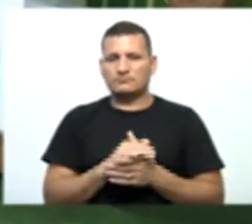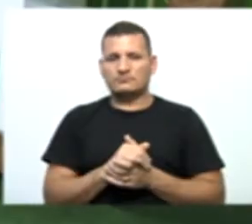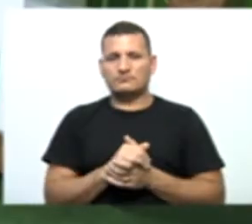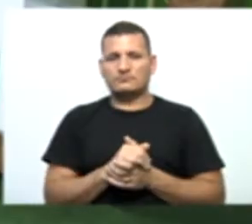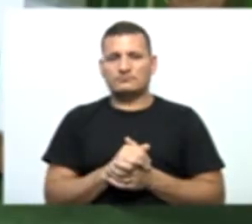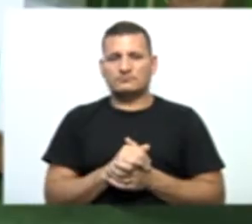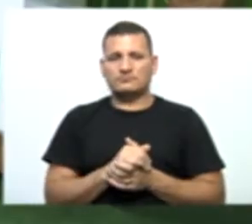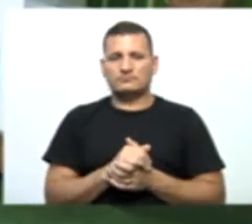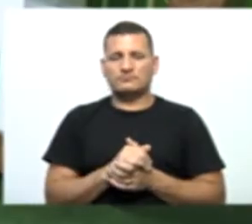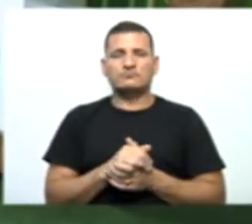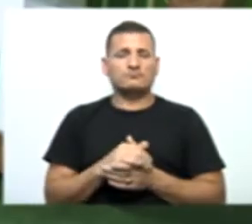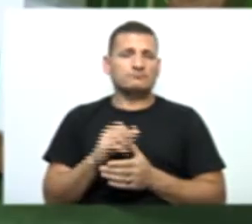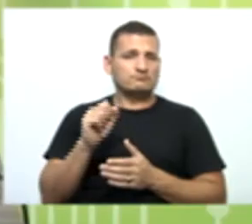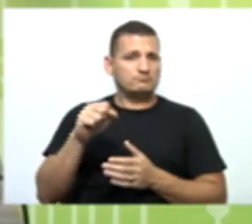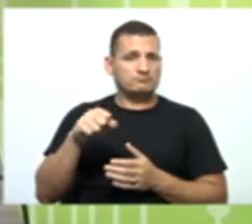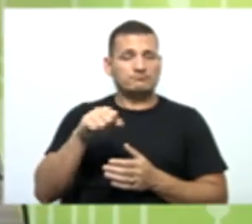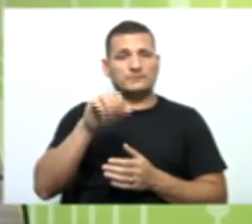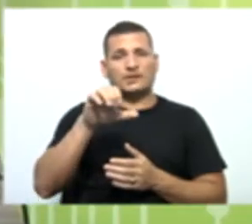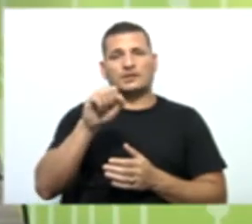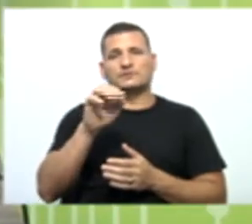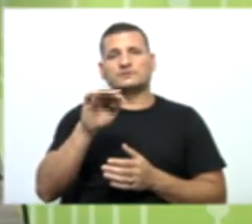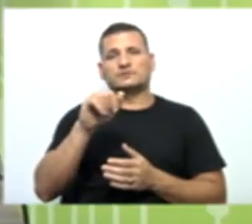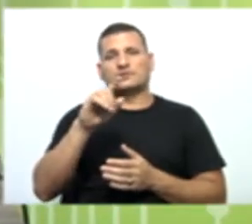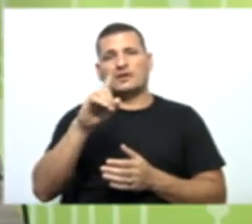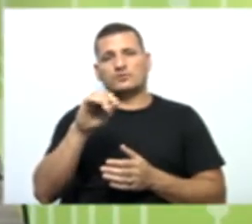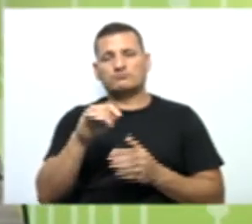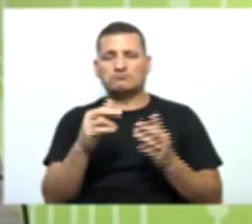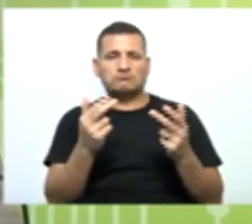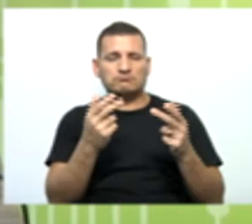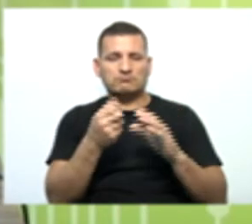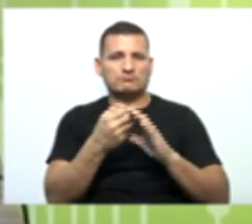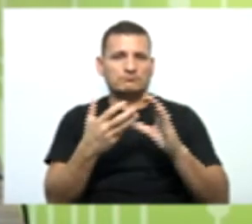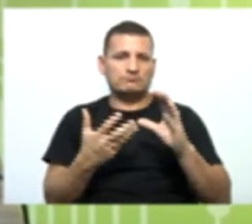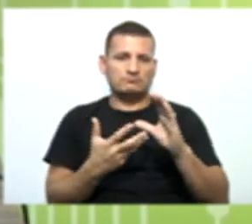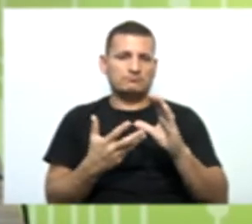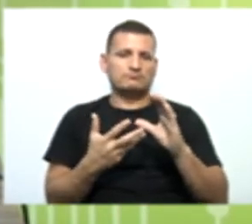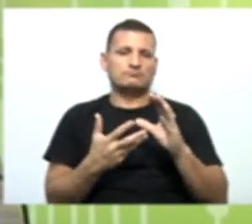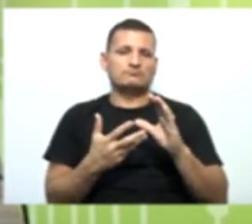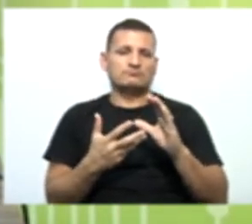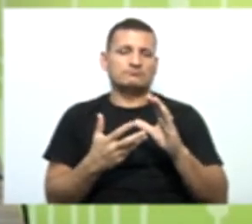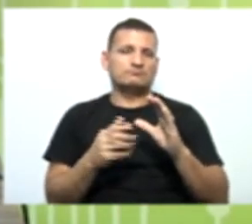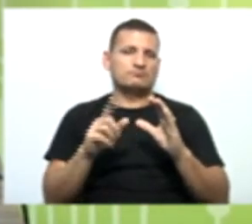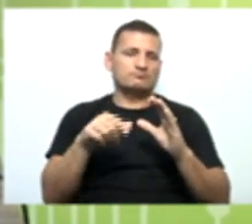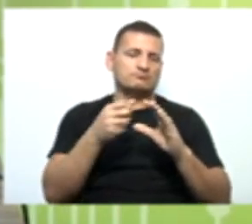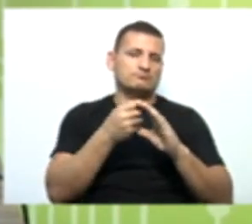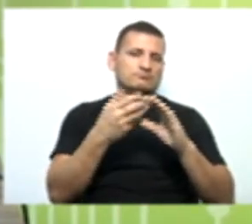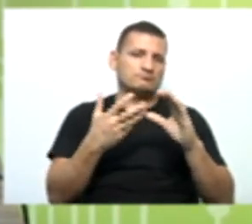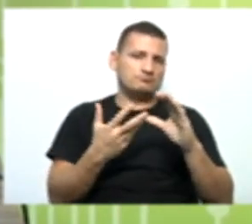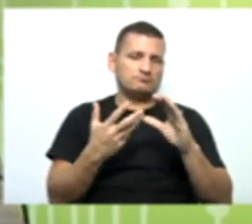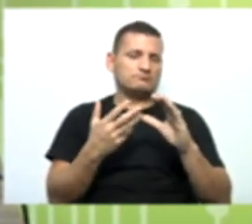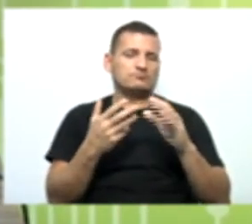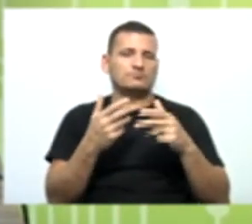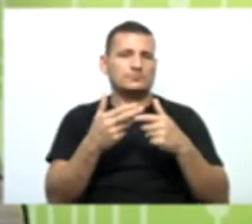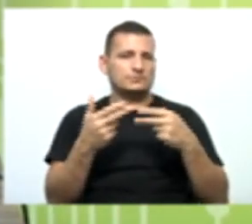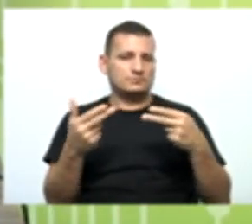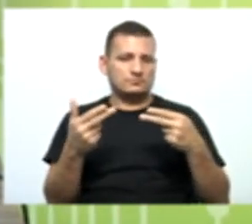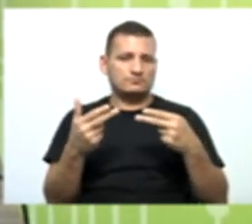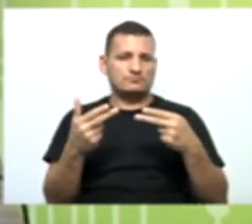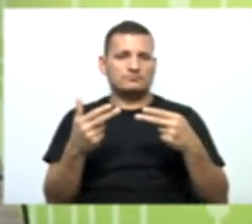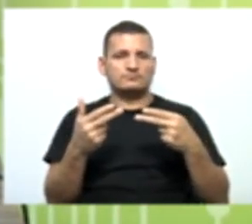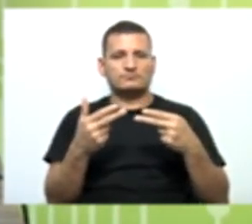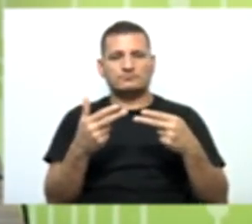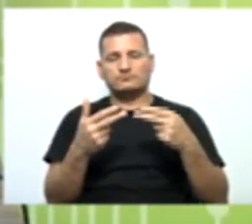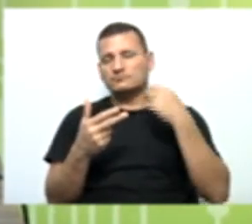Isso, exatamente. Nós tratamos aqui que o estado nada mais é de fato do que as características daquele objeto. Vou